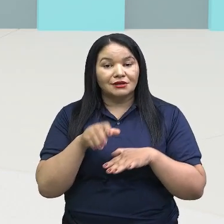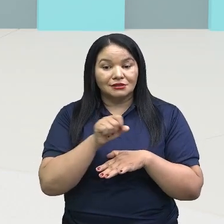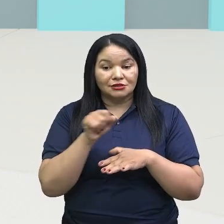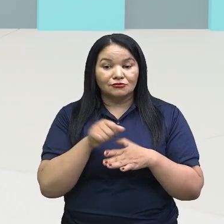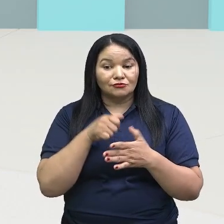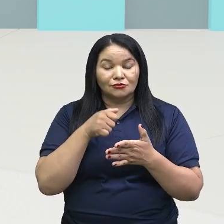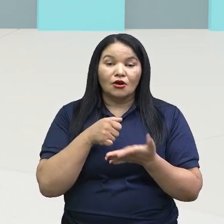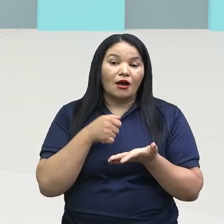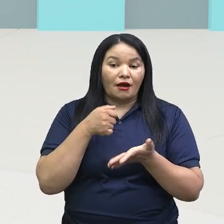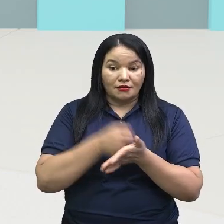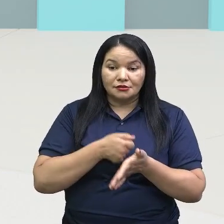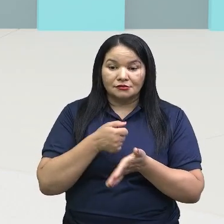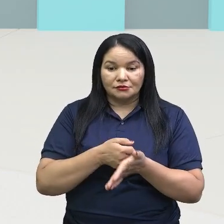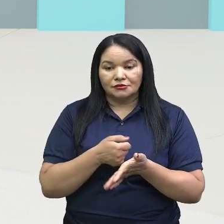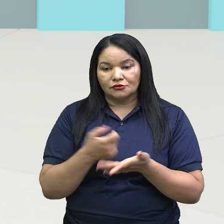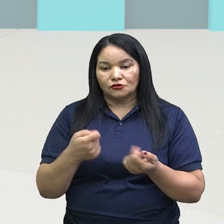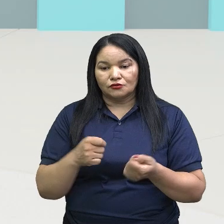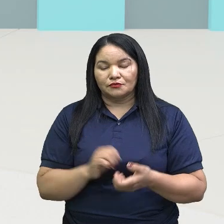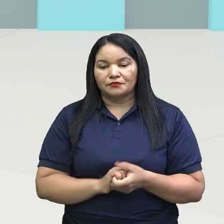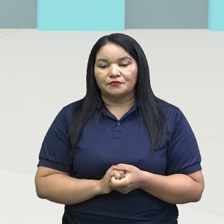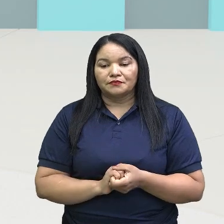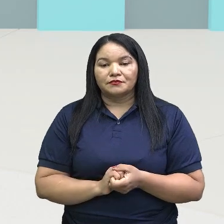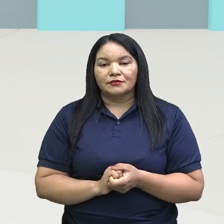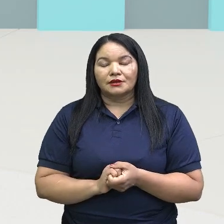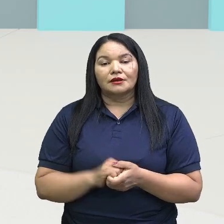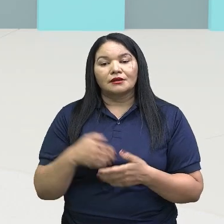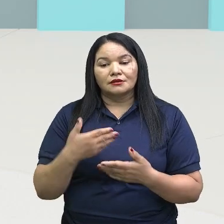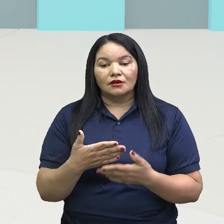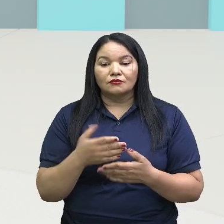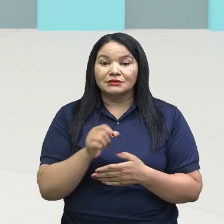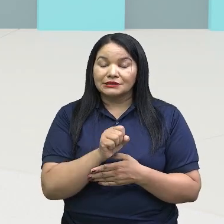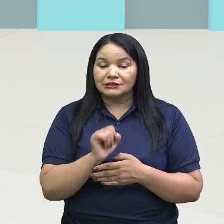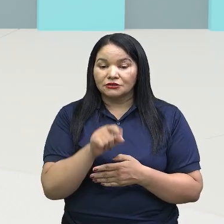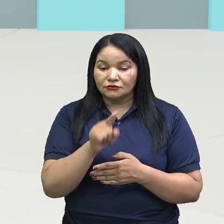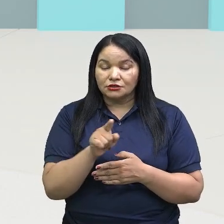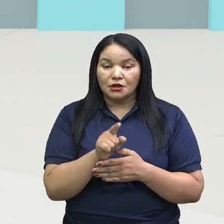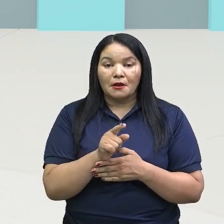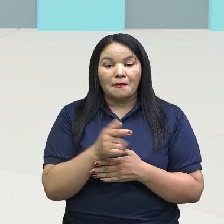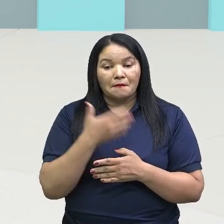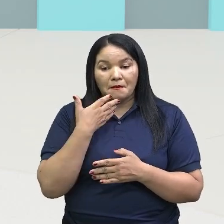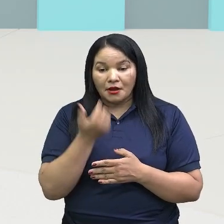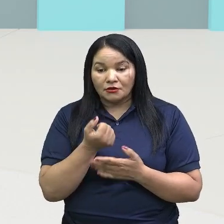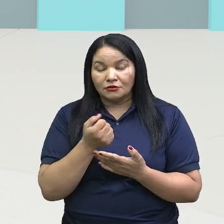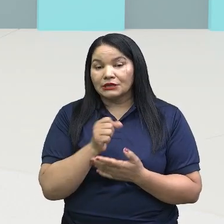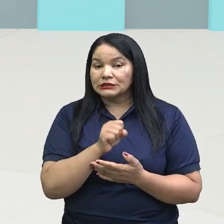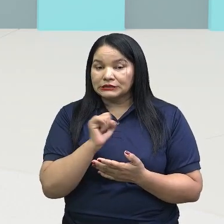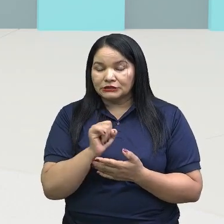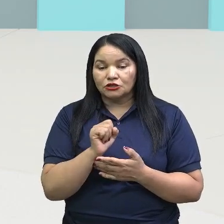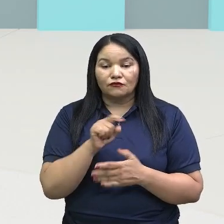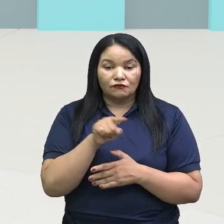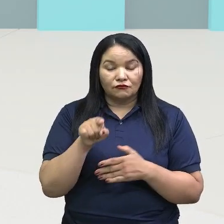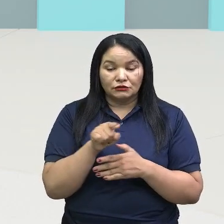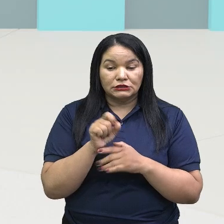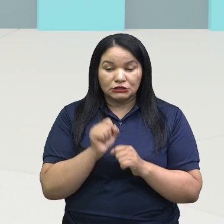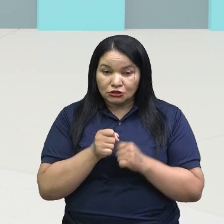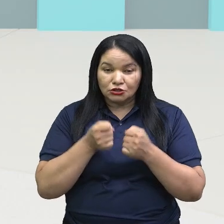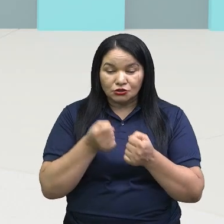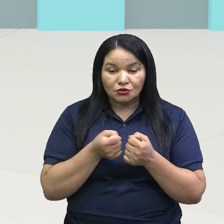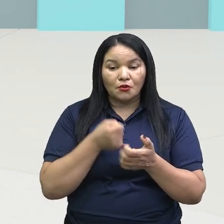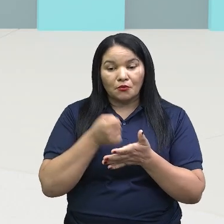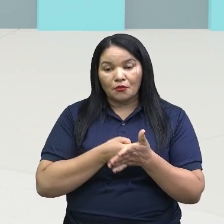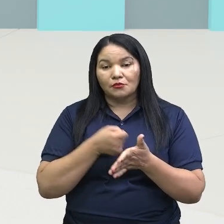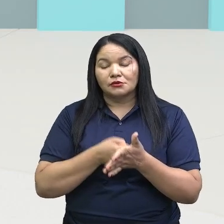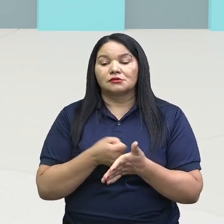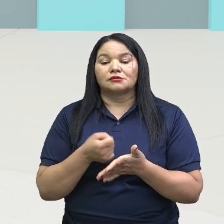nós temos aí, ó, a condição desde que, se você melhorar, né? Você melhorará desde que